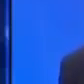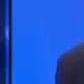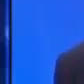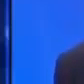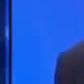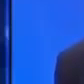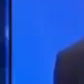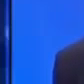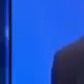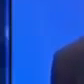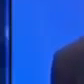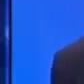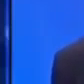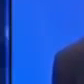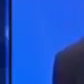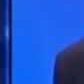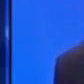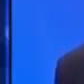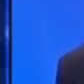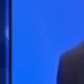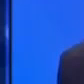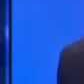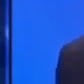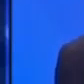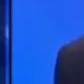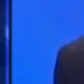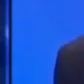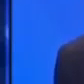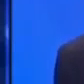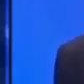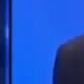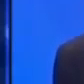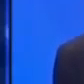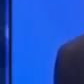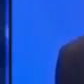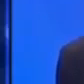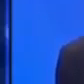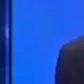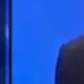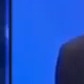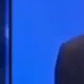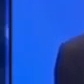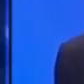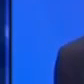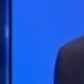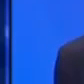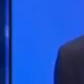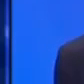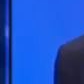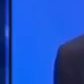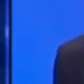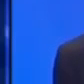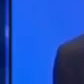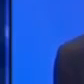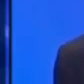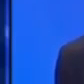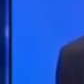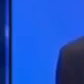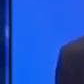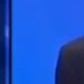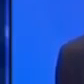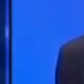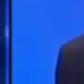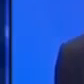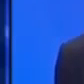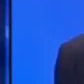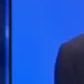falar. Onde está o dinheiro da merenda? Cadê o dinheiro da merenda? Cadê o